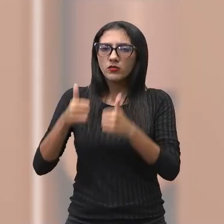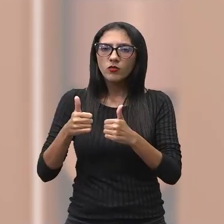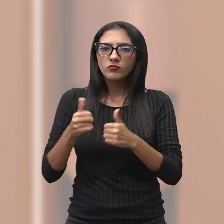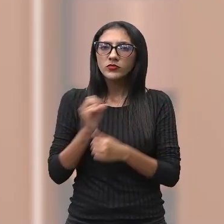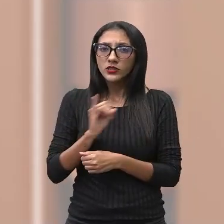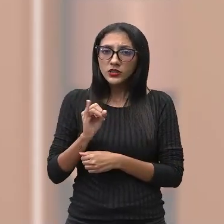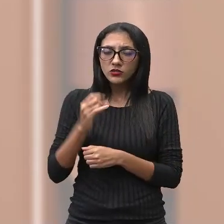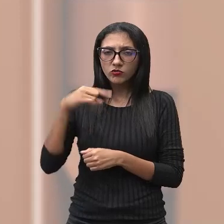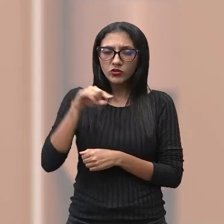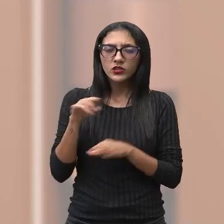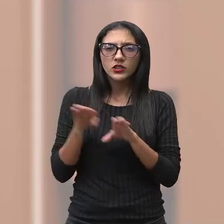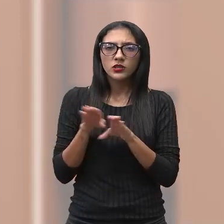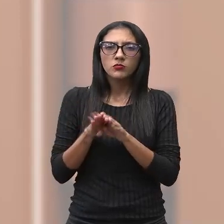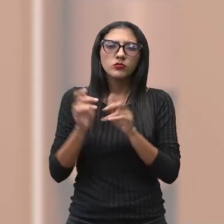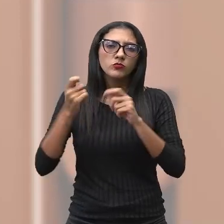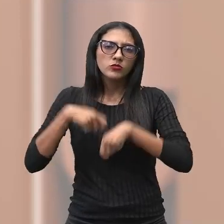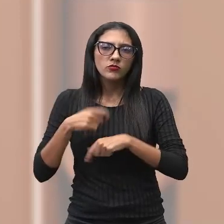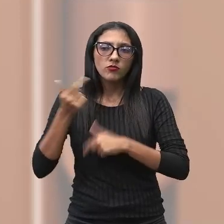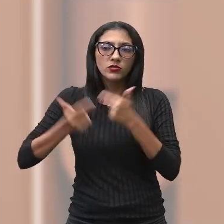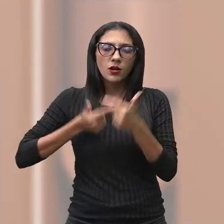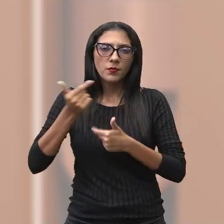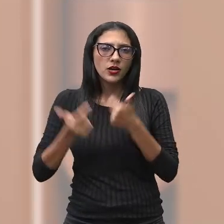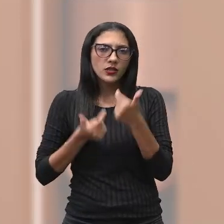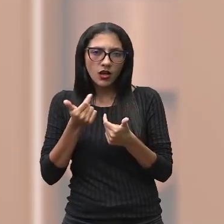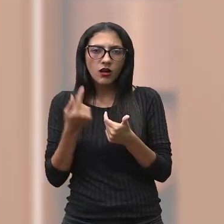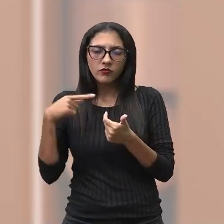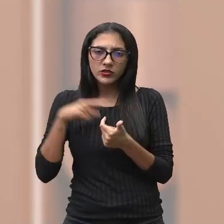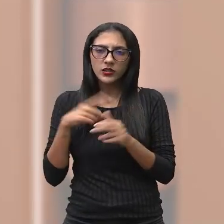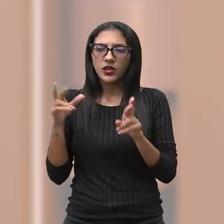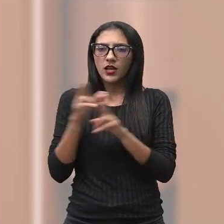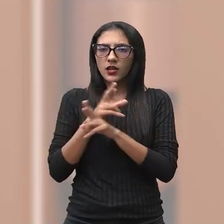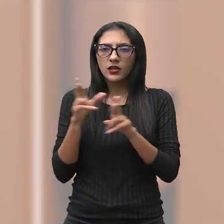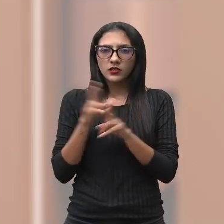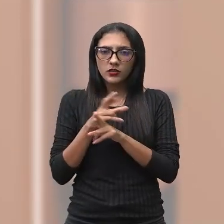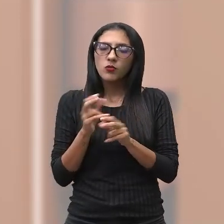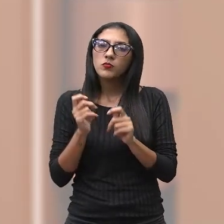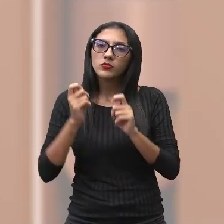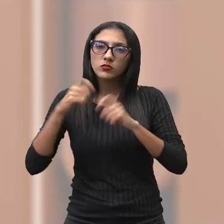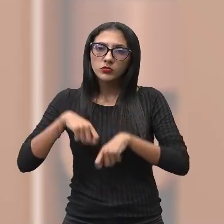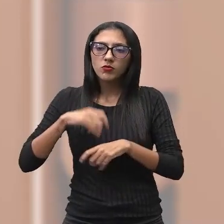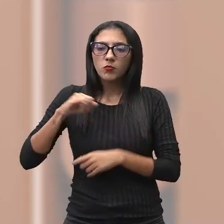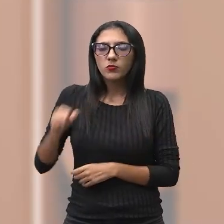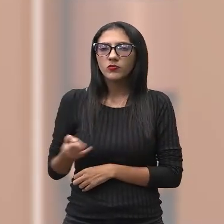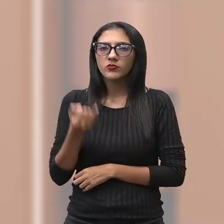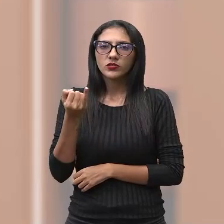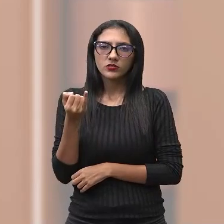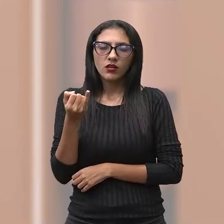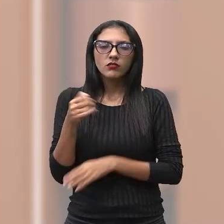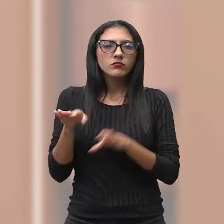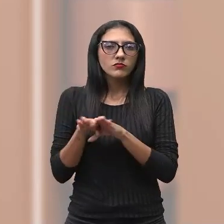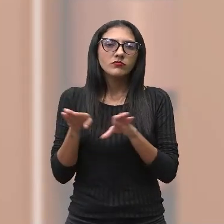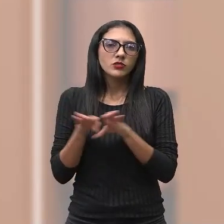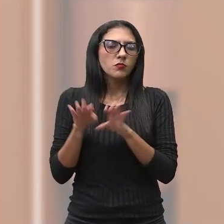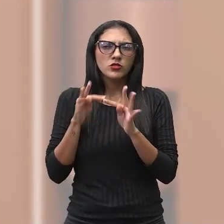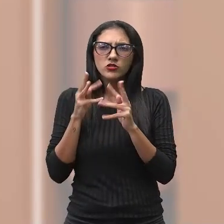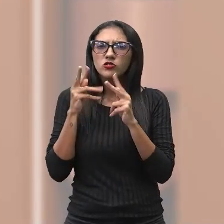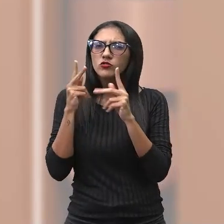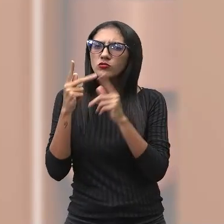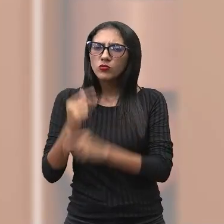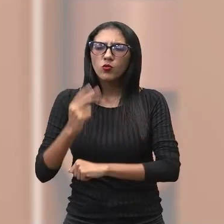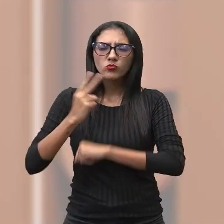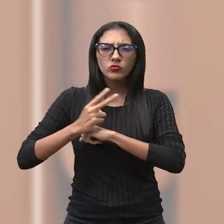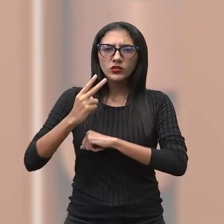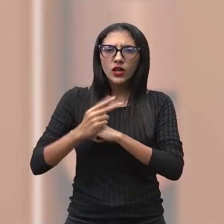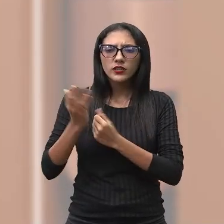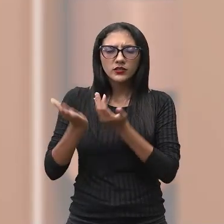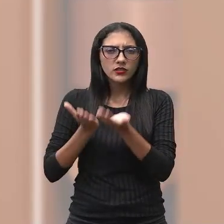naquele país, você faz parte da economia lá daquele país e usufrui de forma bem menos cara,